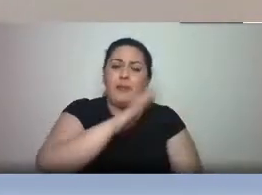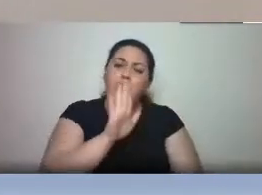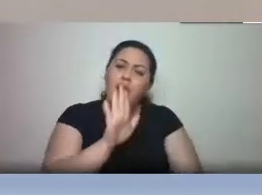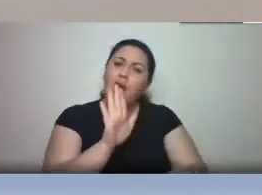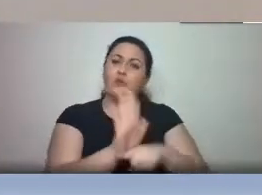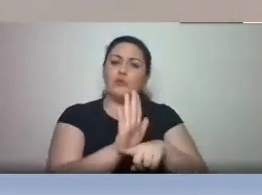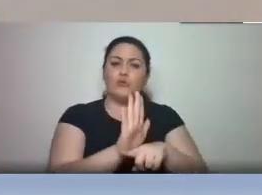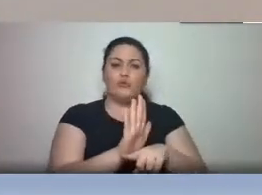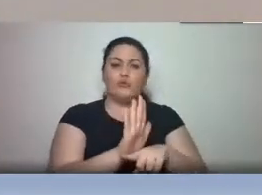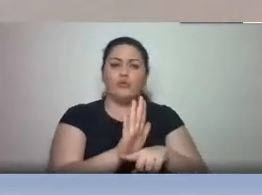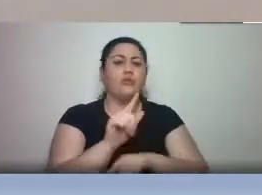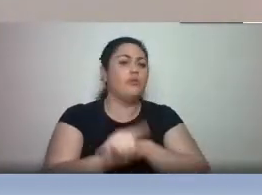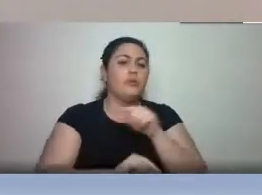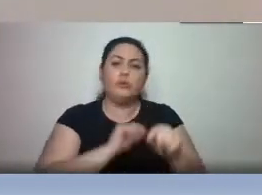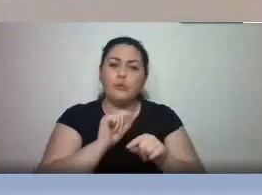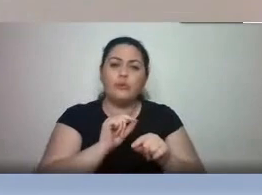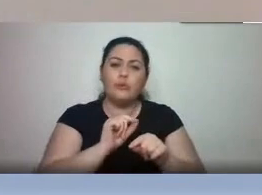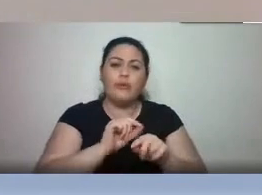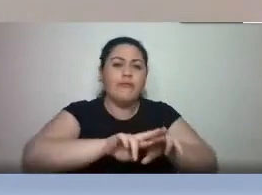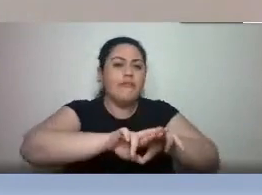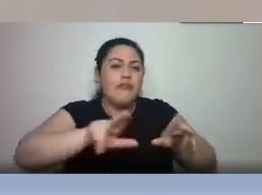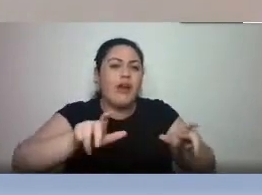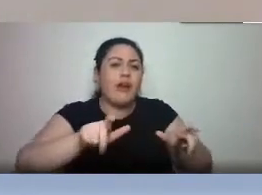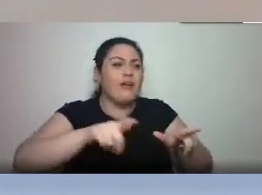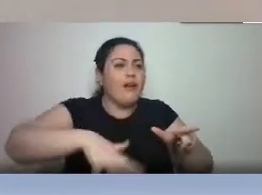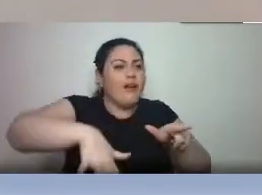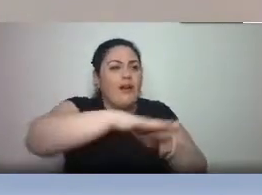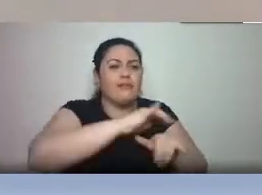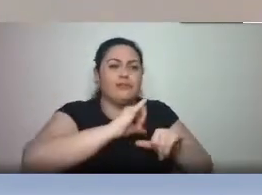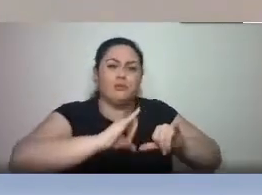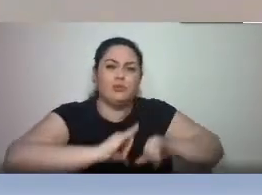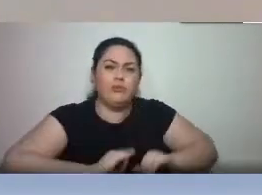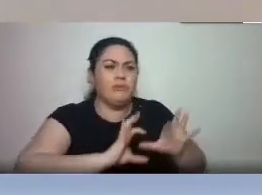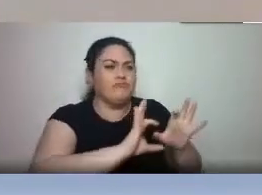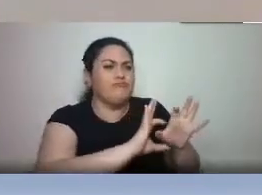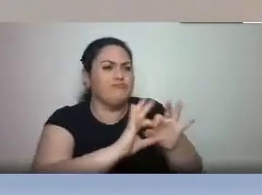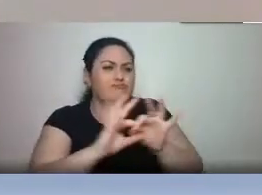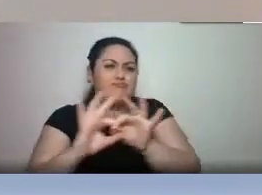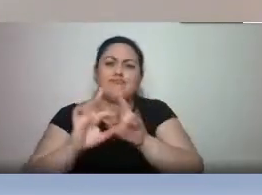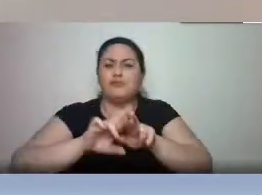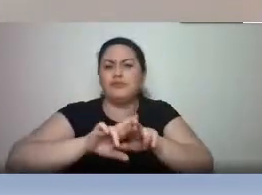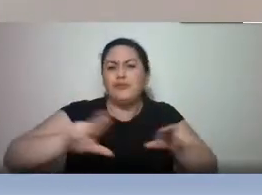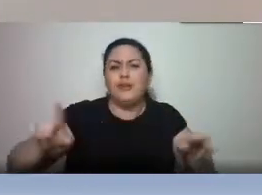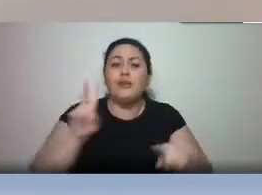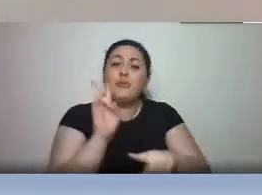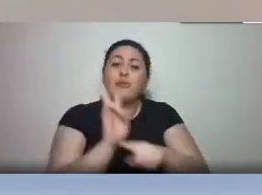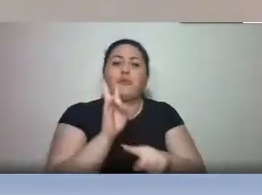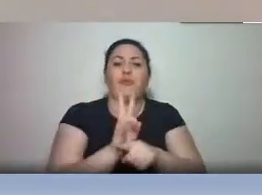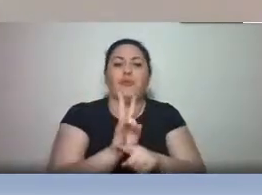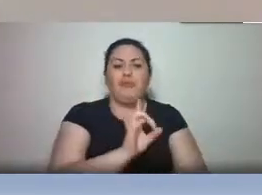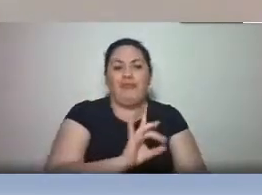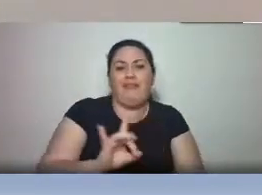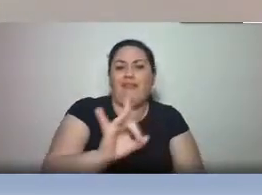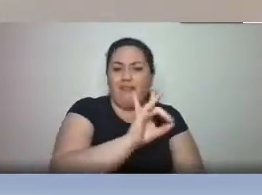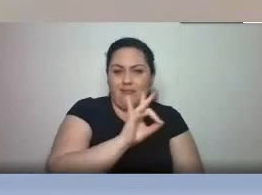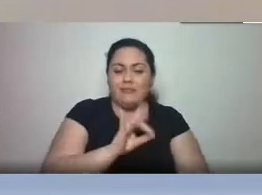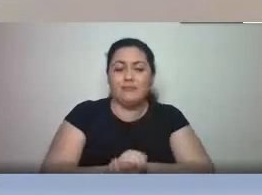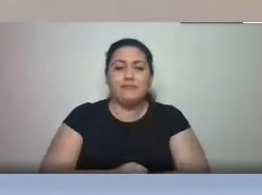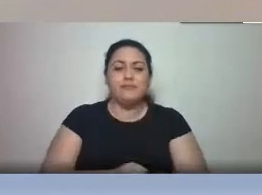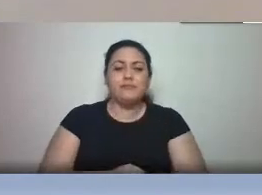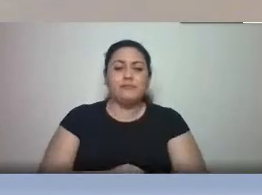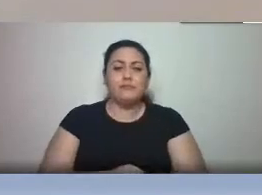os muitos cenários de sofrimento que vivemos, nos mais diferentes contextos e situações. Que vocês possam